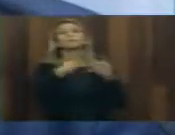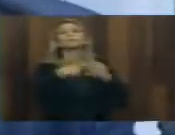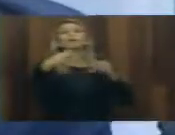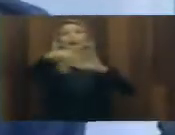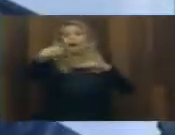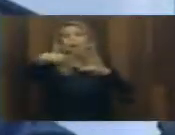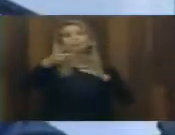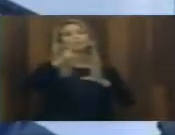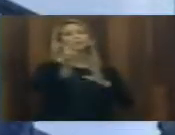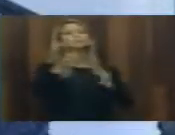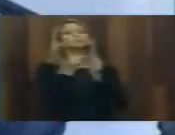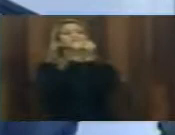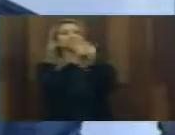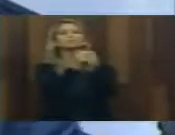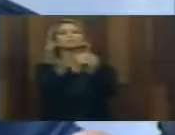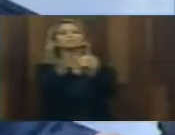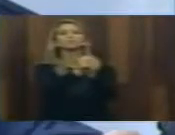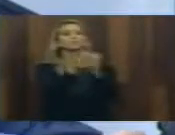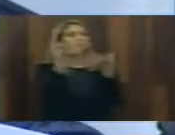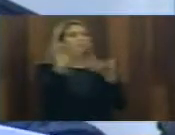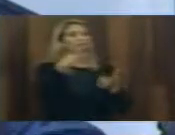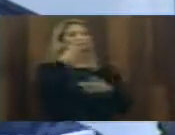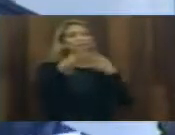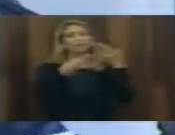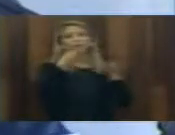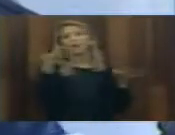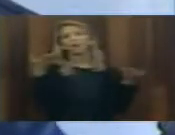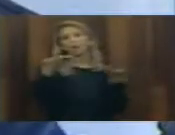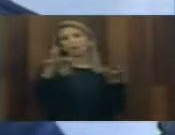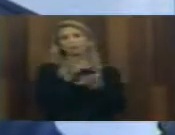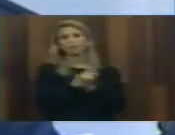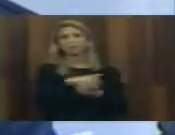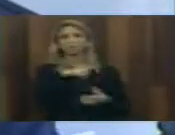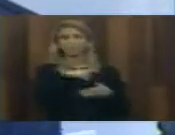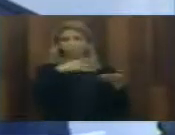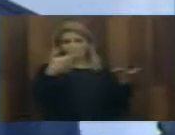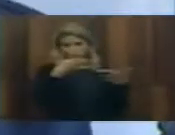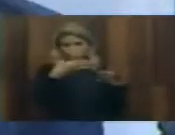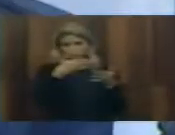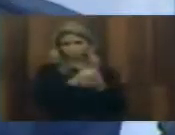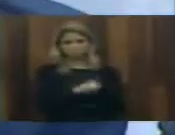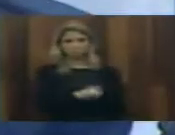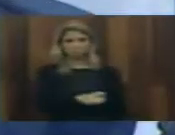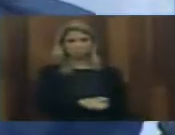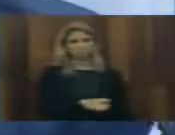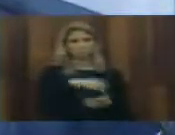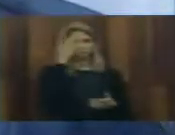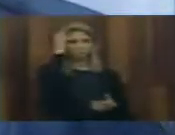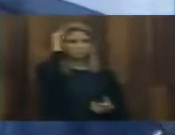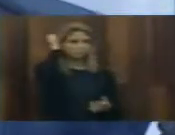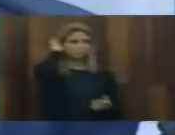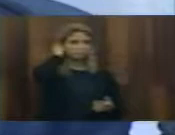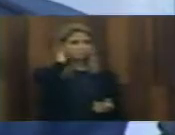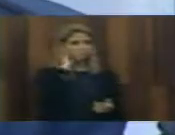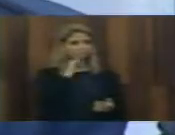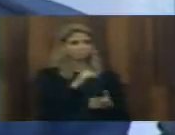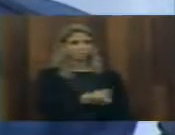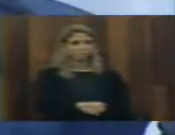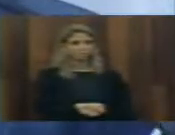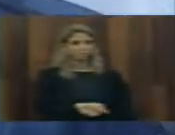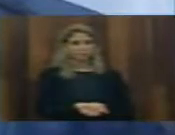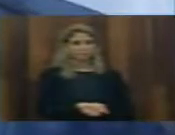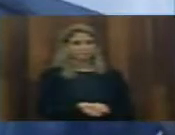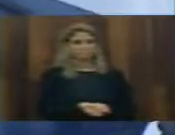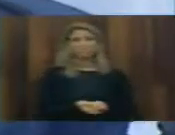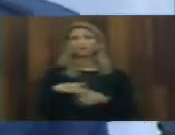Municipal participa. E eu quero levantar alguns aqui. Nós temos hoje, por exemplo, a discussão e, se